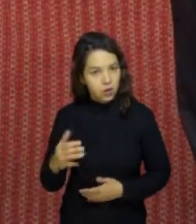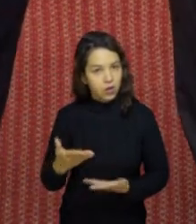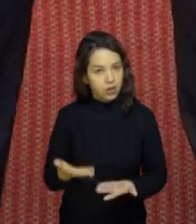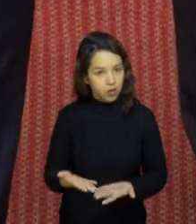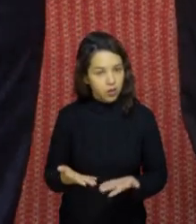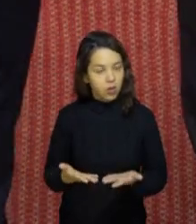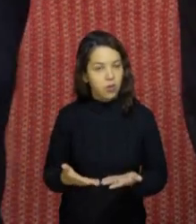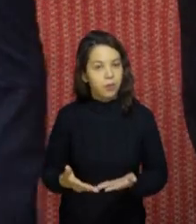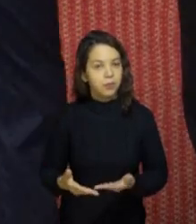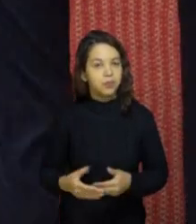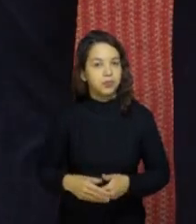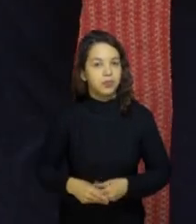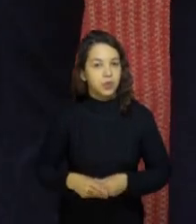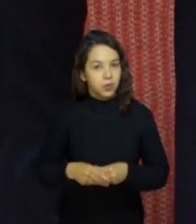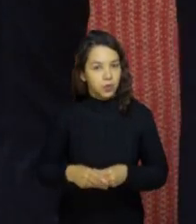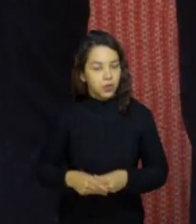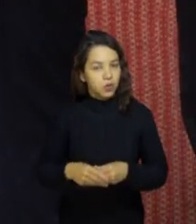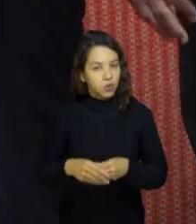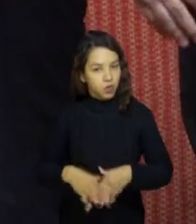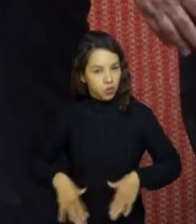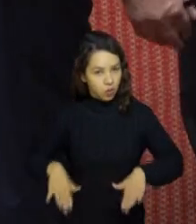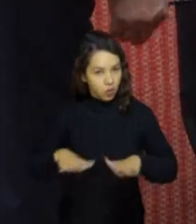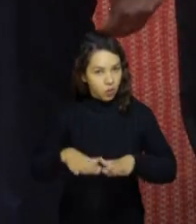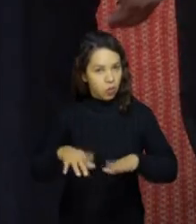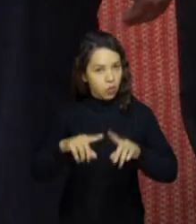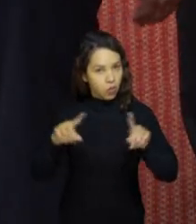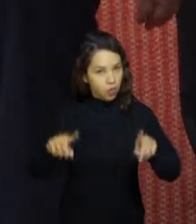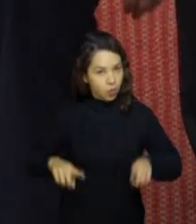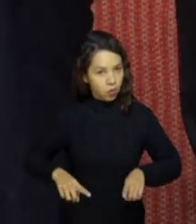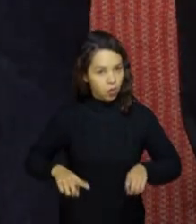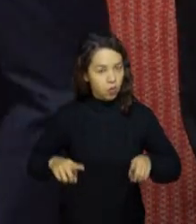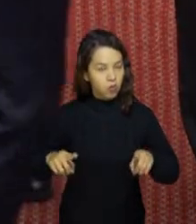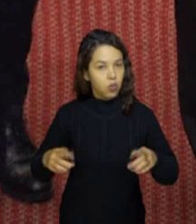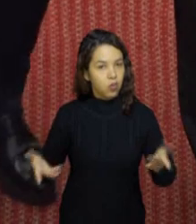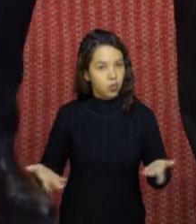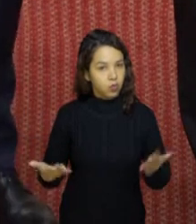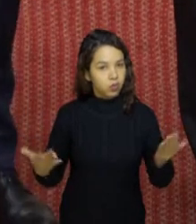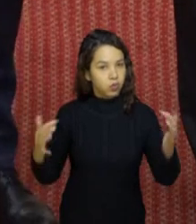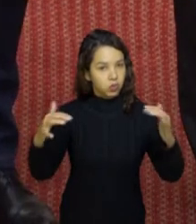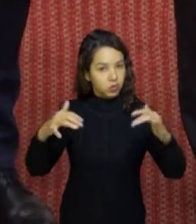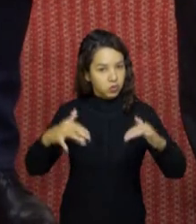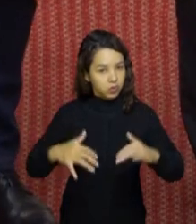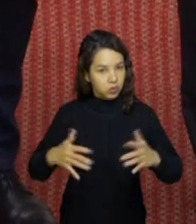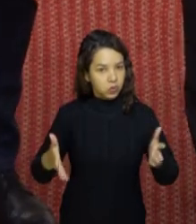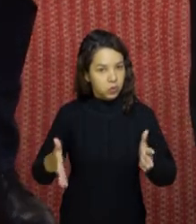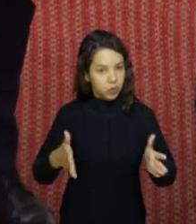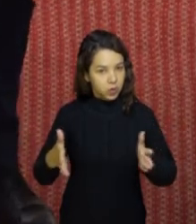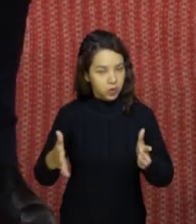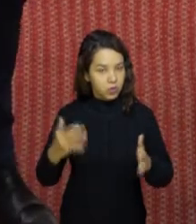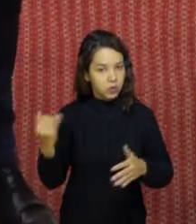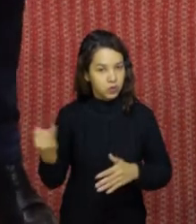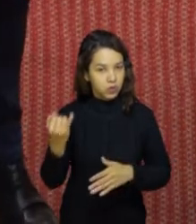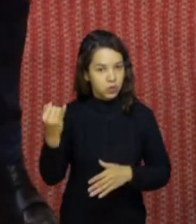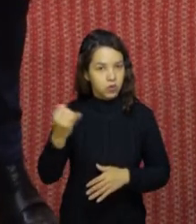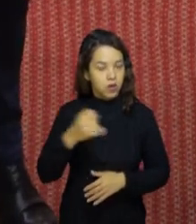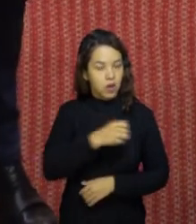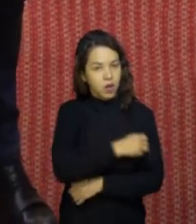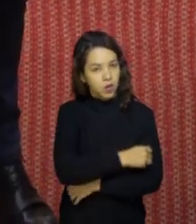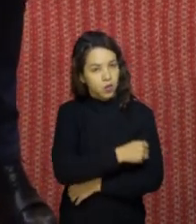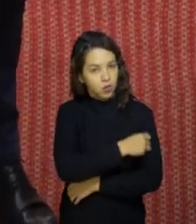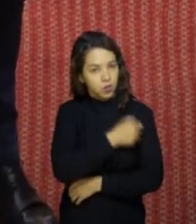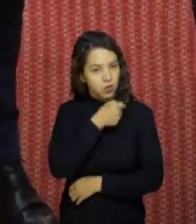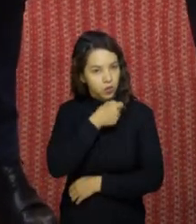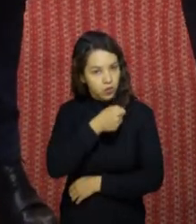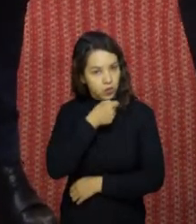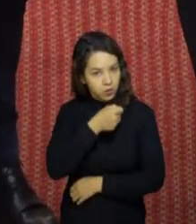os colaboradores que estão aqui neste momento especial da empresa. Os alunos de jornalismo, aqui